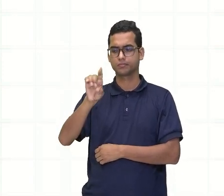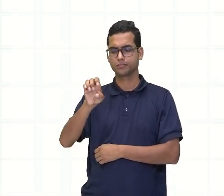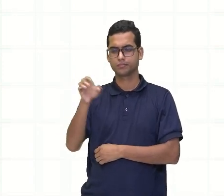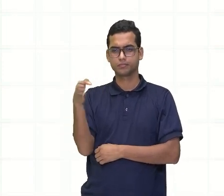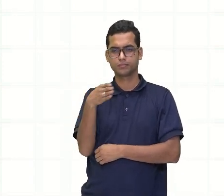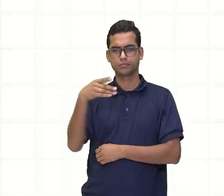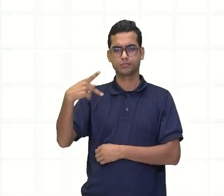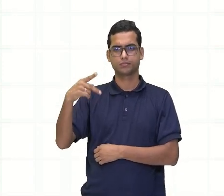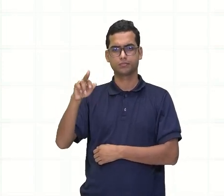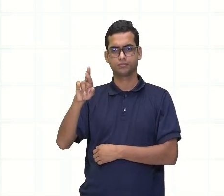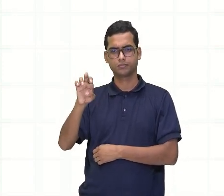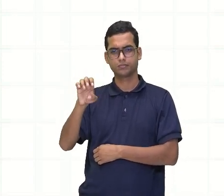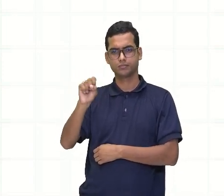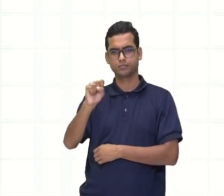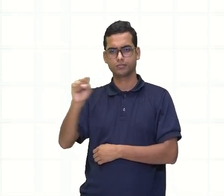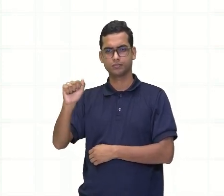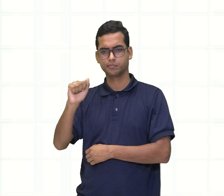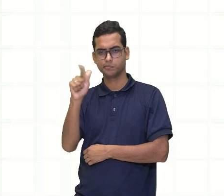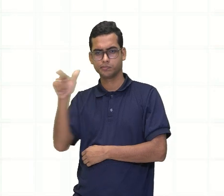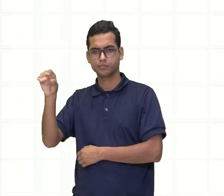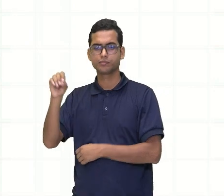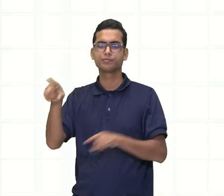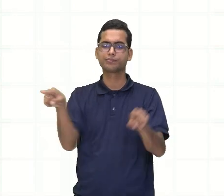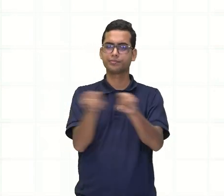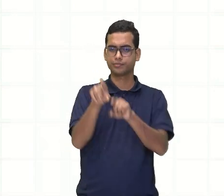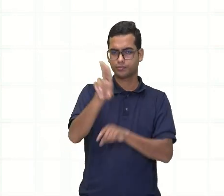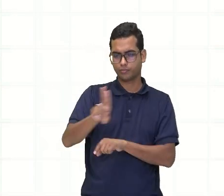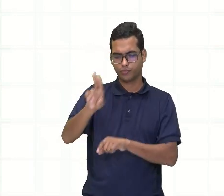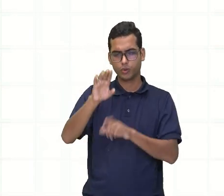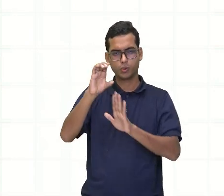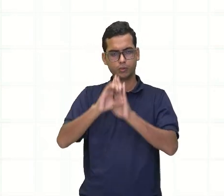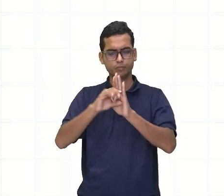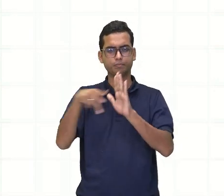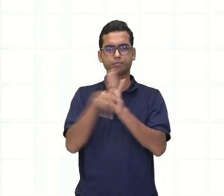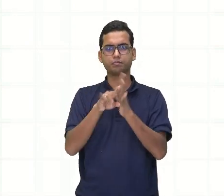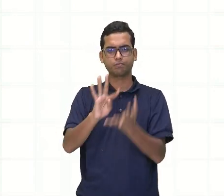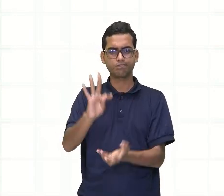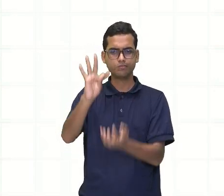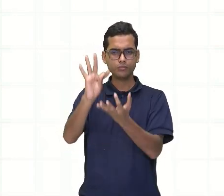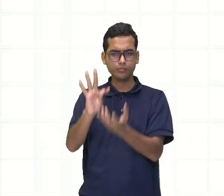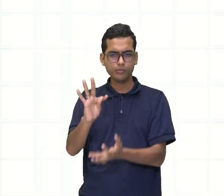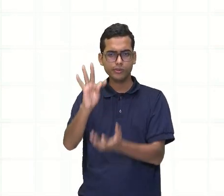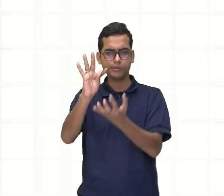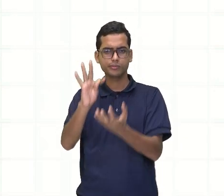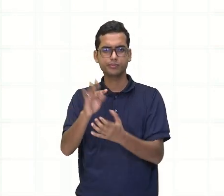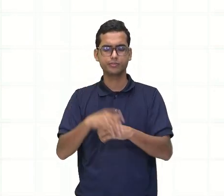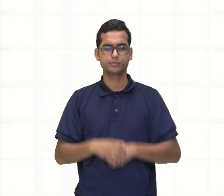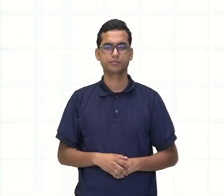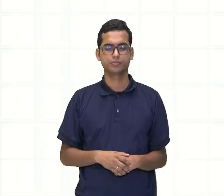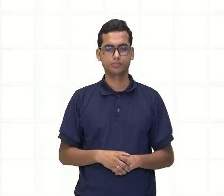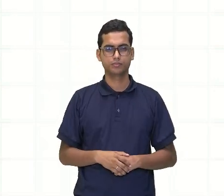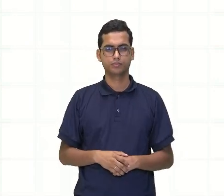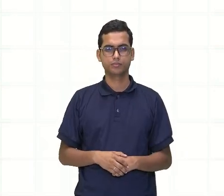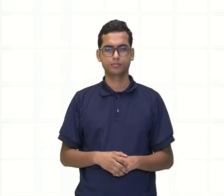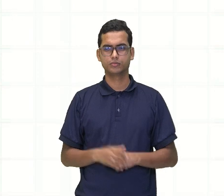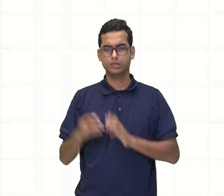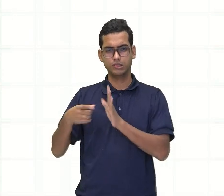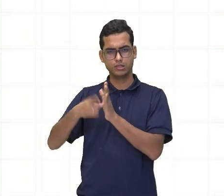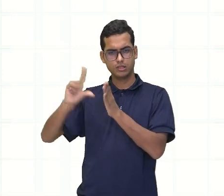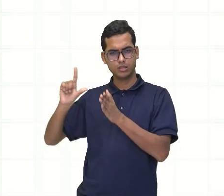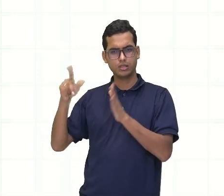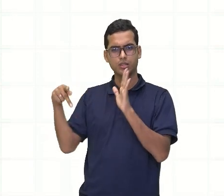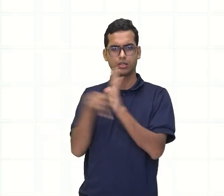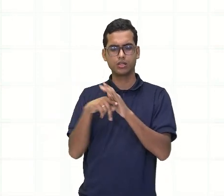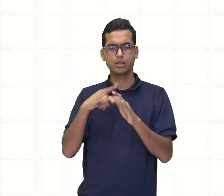princípio, né, da termodinâmica. Haja vista que lá na máquina de Héron, nós tínhamos a